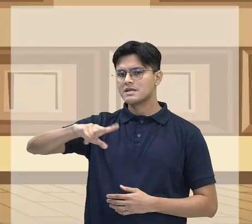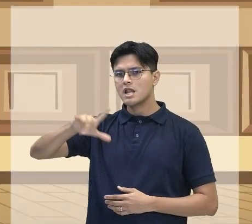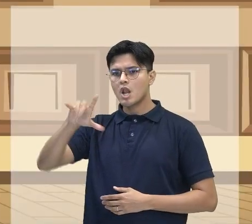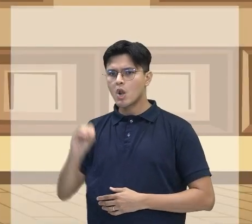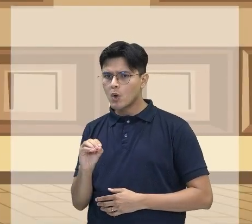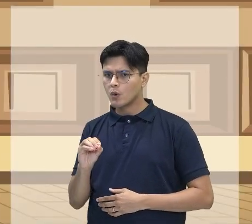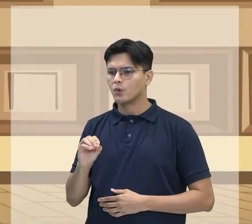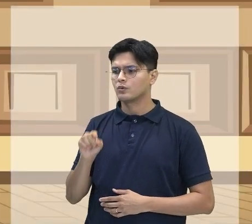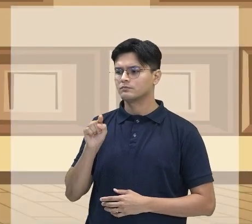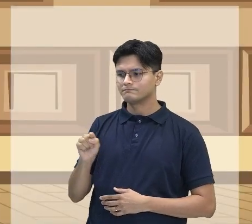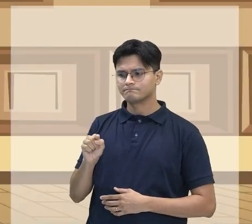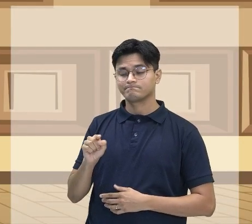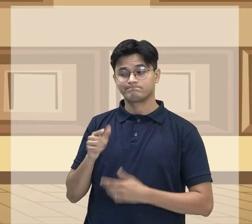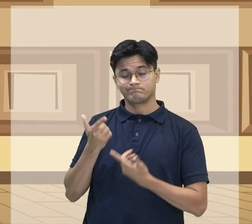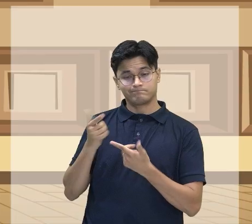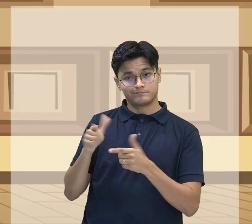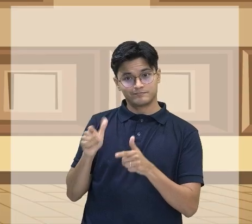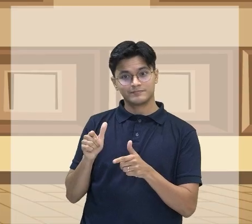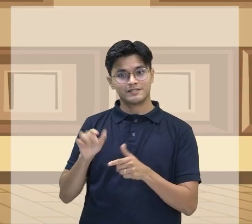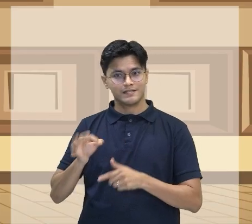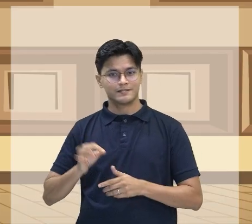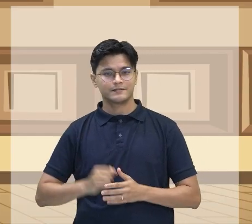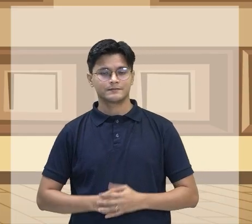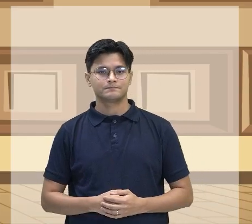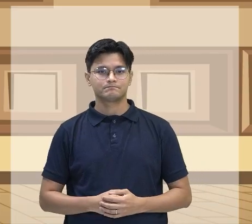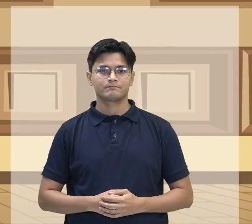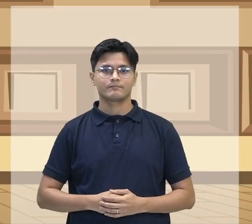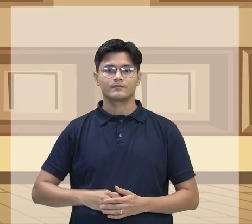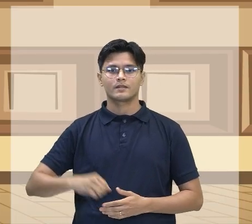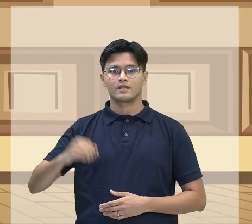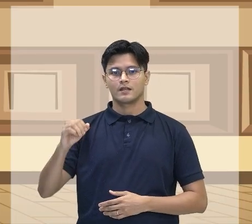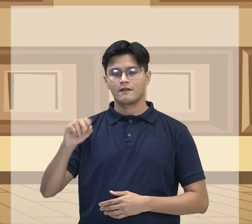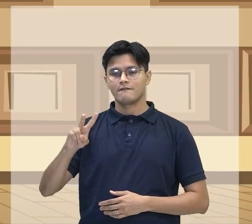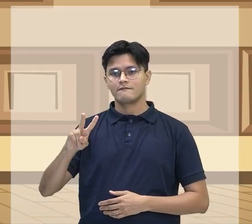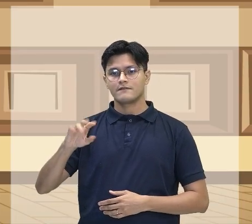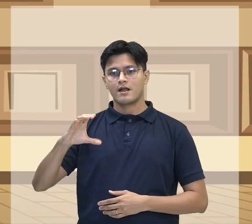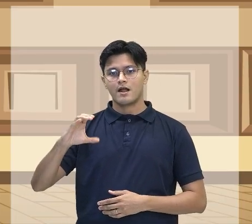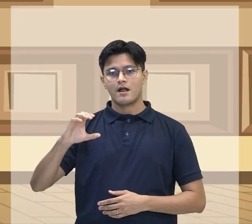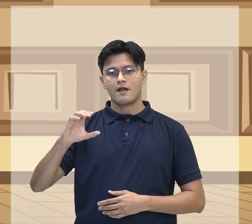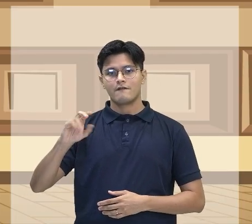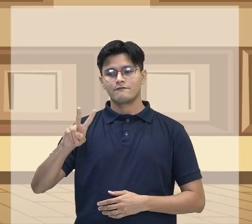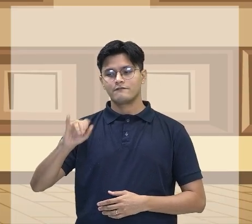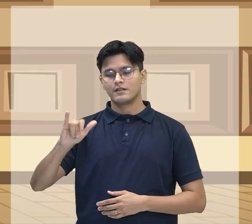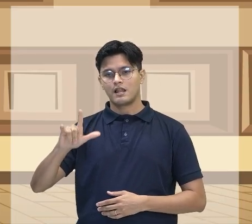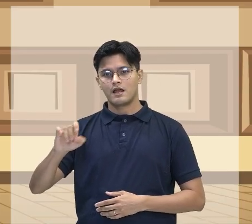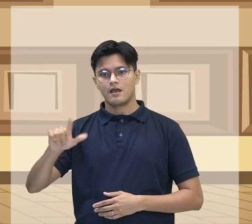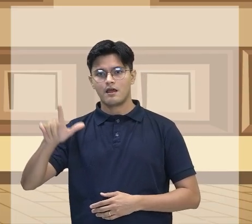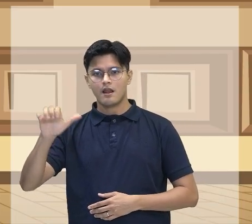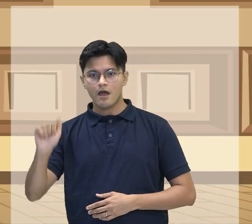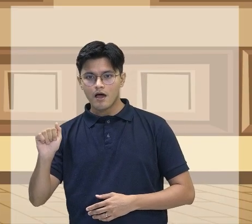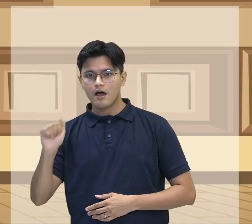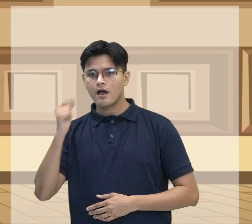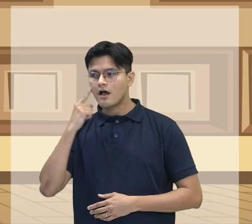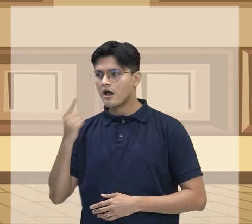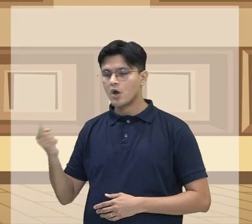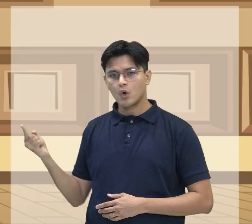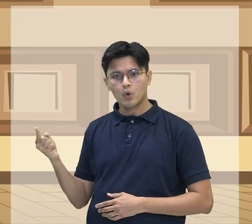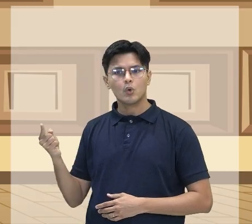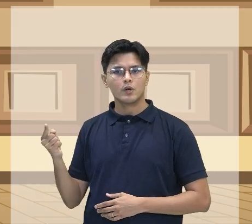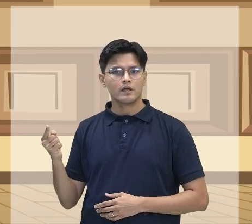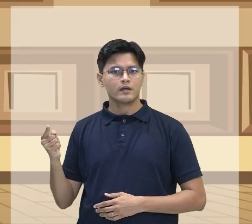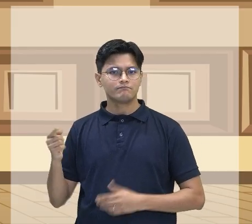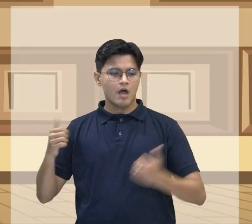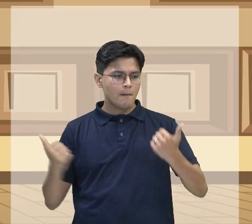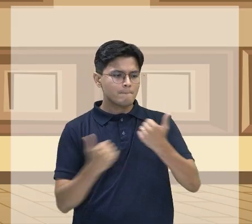Camilo era muito amigo de infância de Vilela, o marido de Rita. Após a morte de sua mãe, Vilela e Rita oferecem apoio a